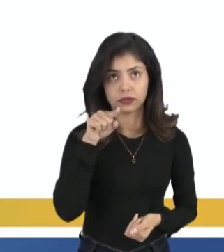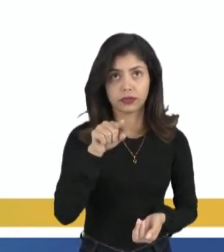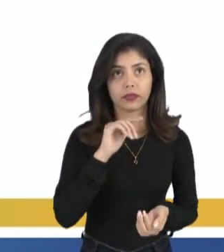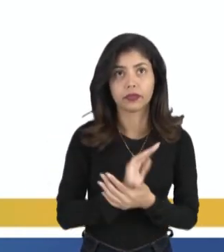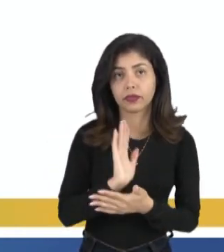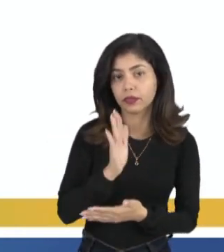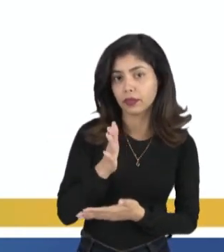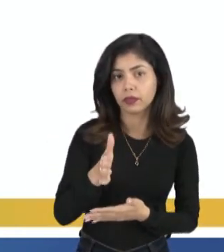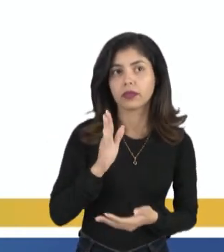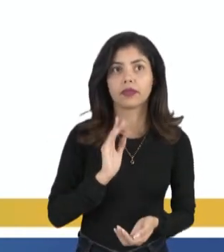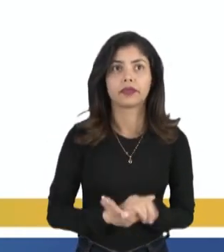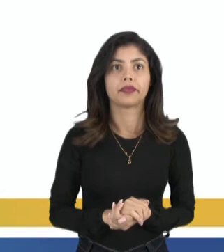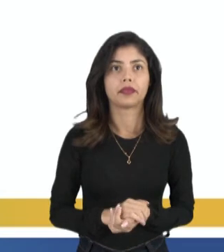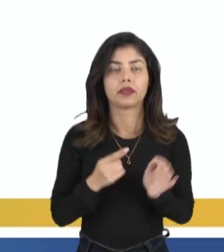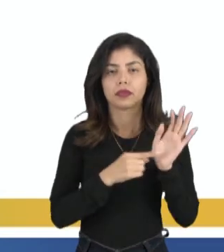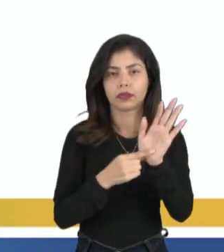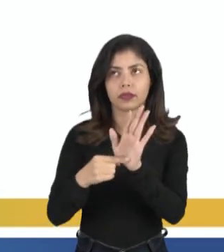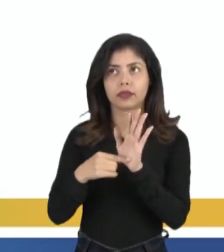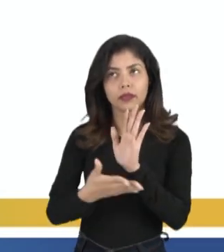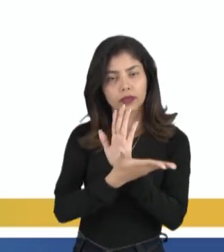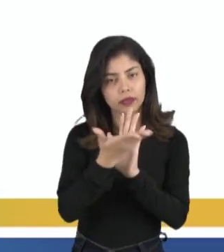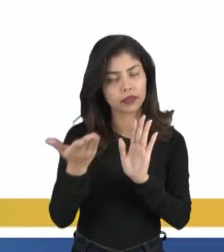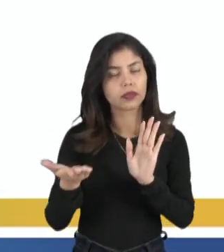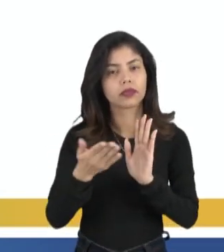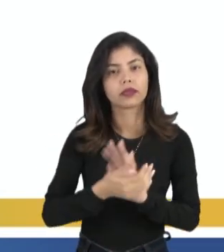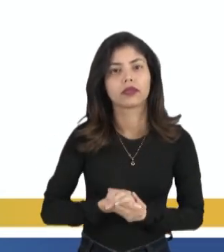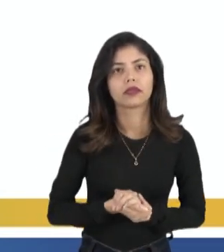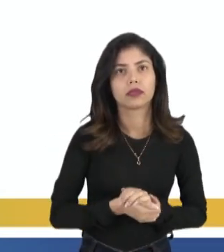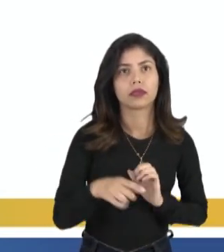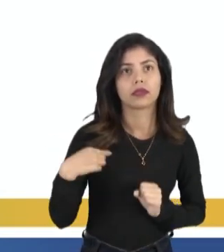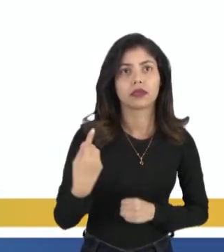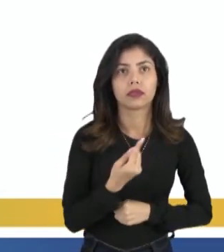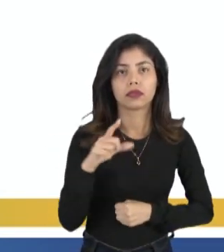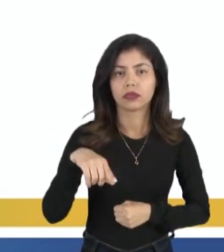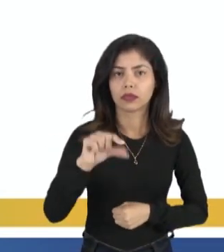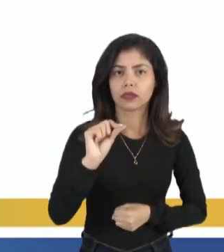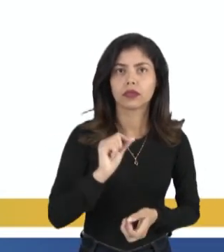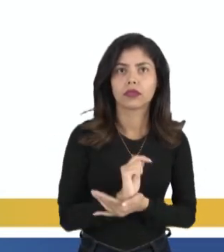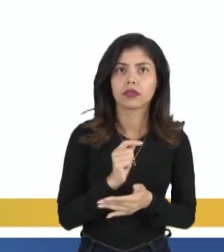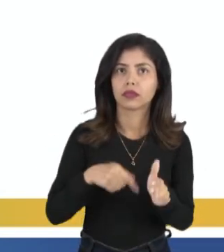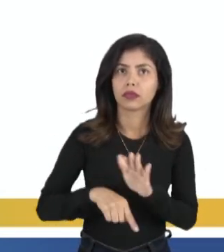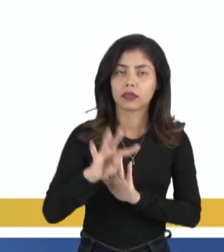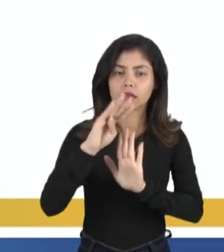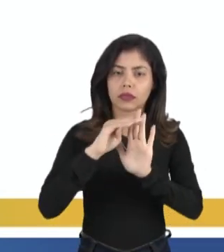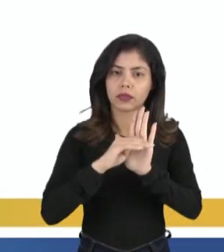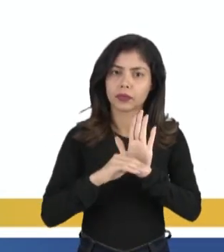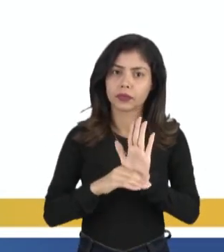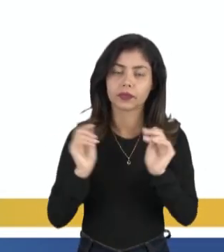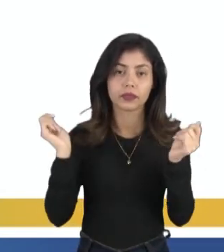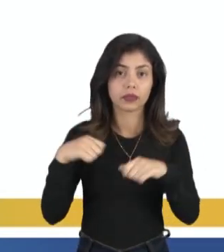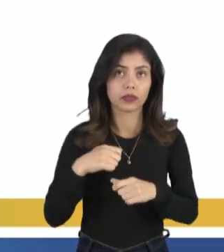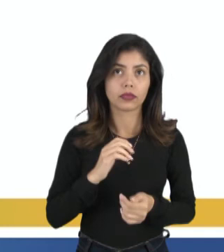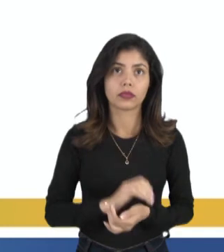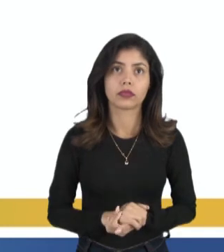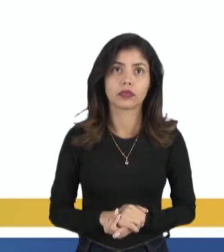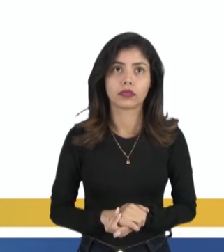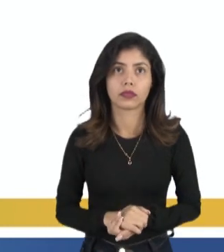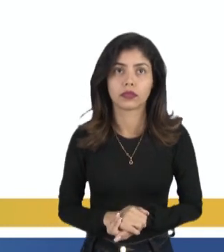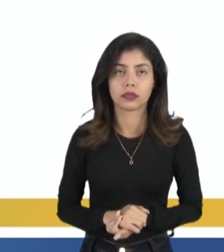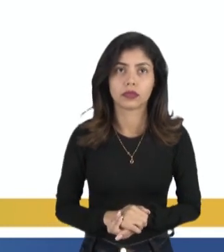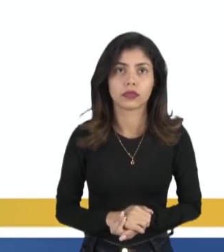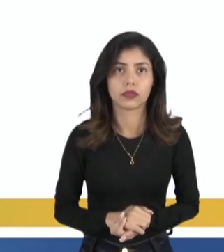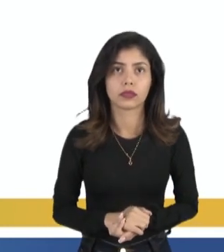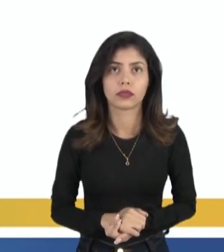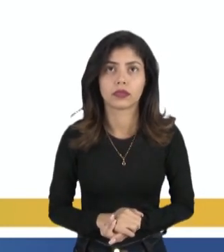eclipse aqui já é classificado, eu apresentei para vocês, nós vamos decidir aqui o que é dentro das alternativas que nós possuímos, ó.